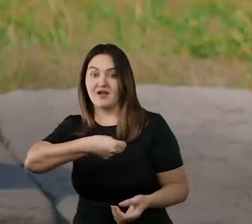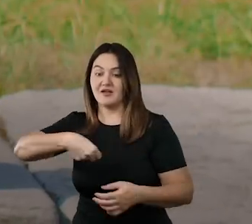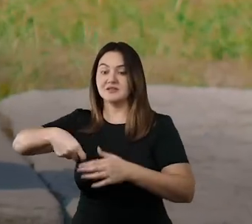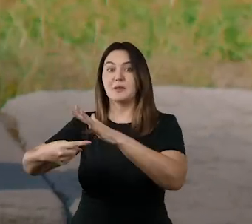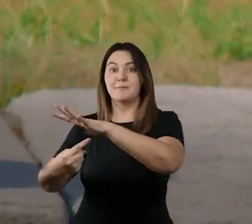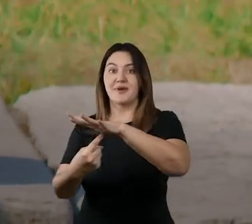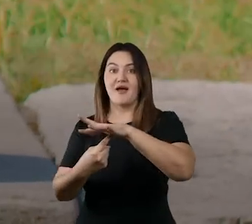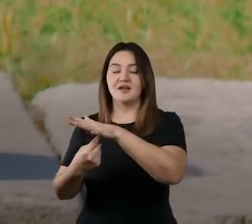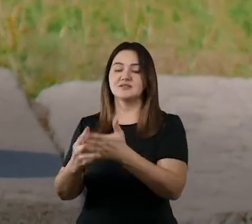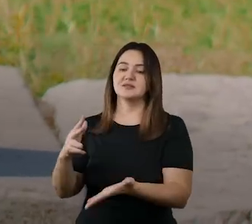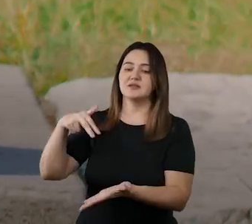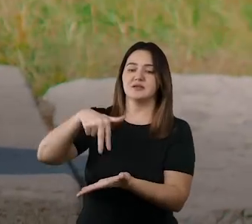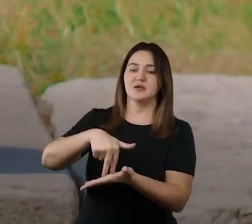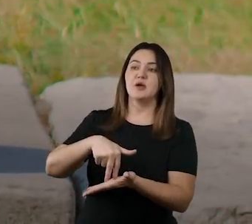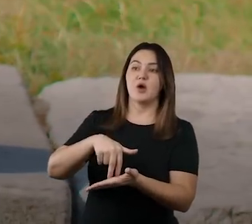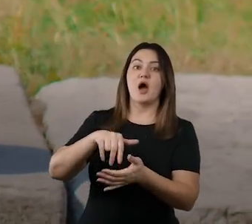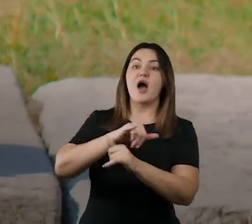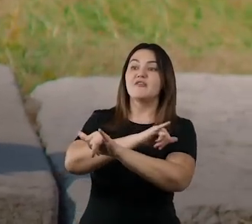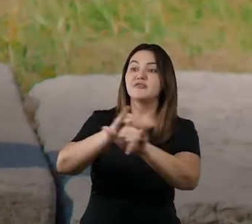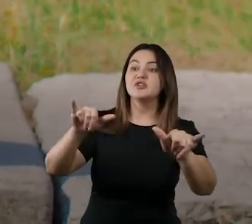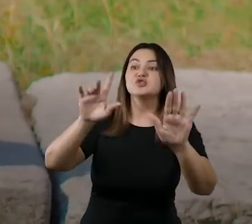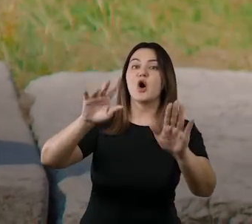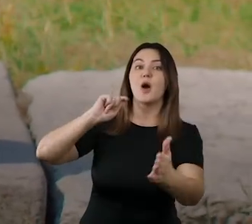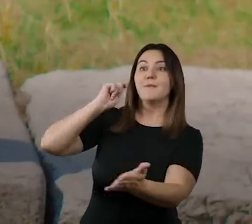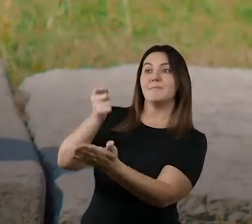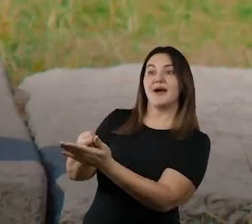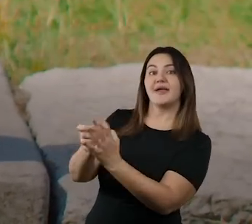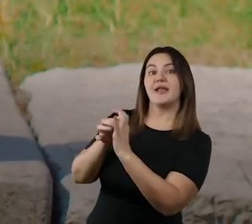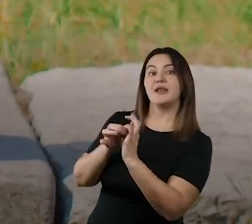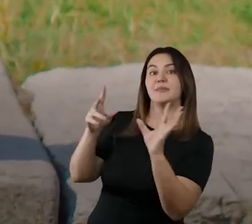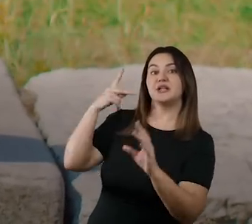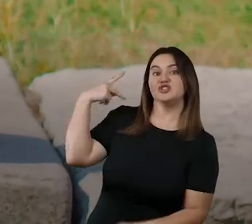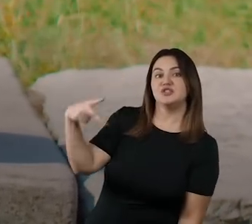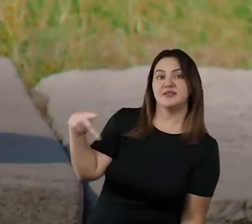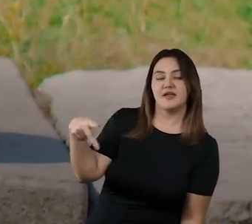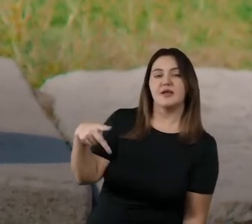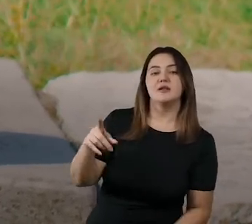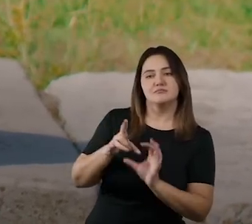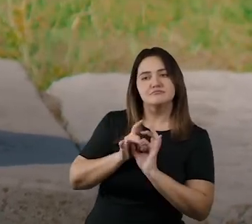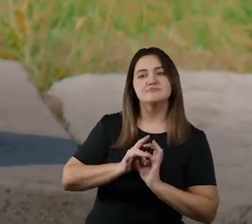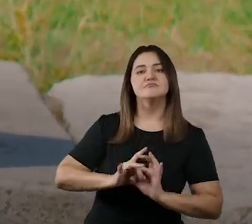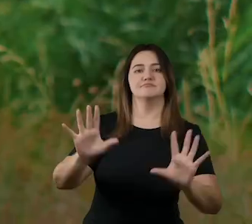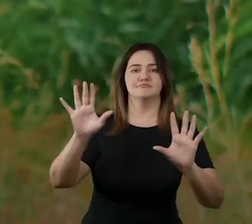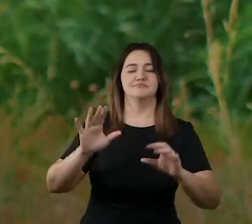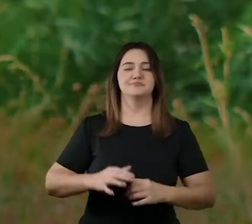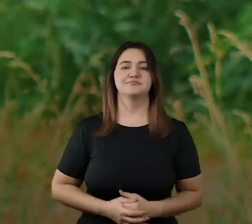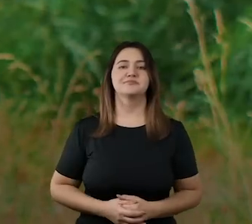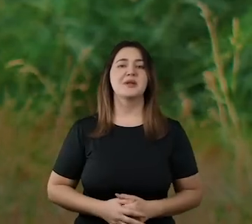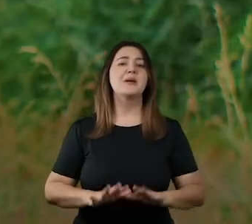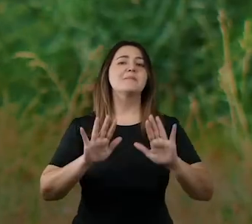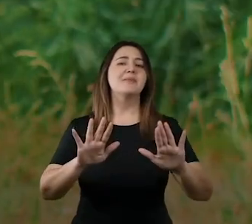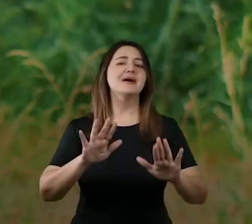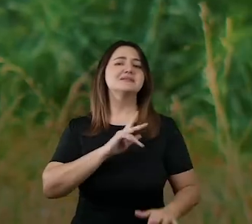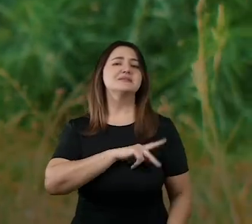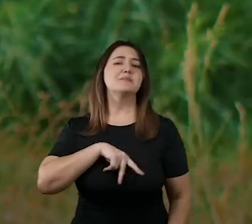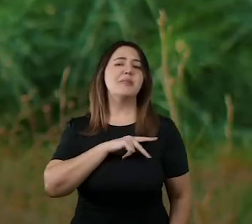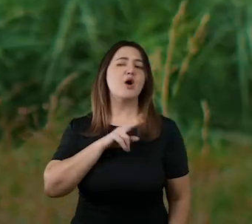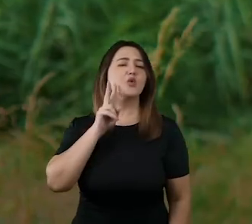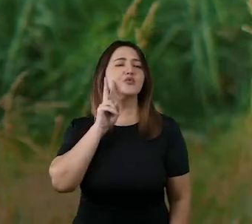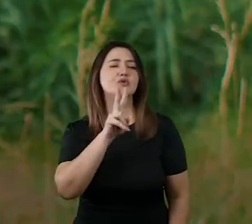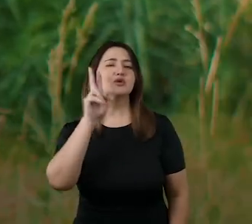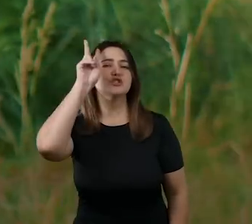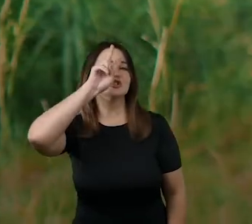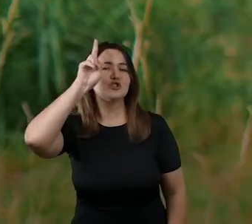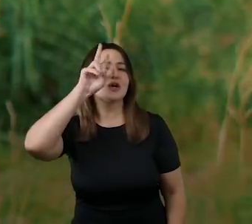paga e daqui ele sair livre. Agora que você sabe disso, vamos ver o que Paulo escreveu na carta aos